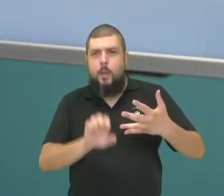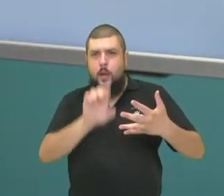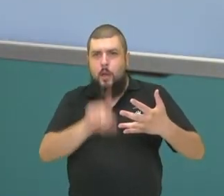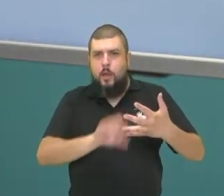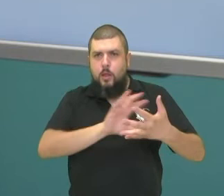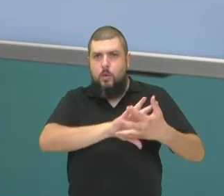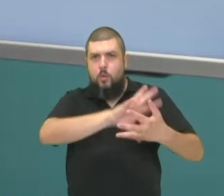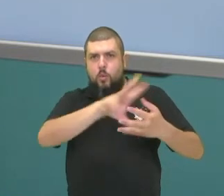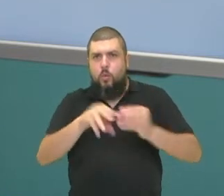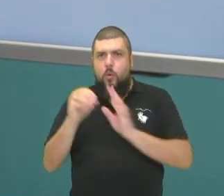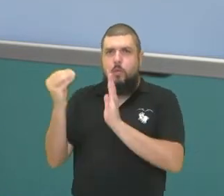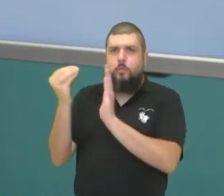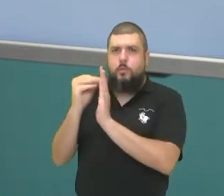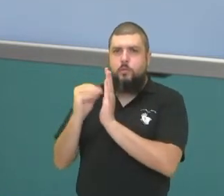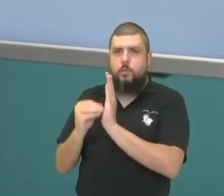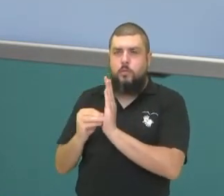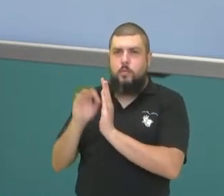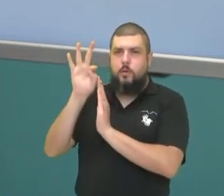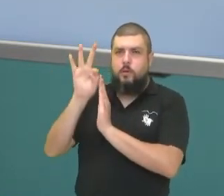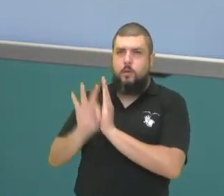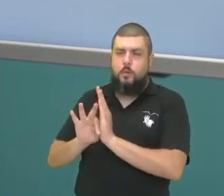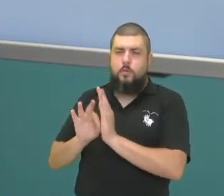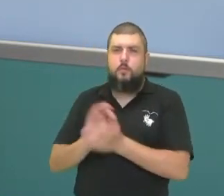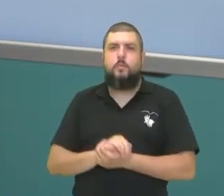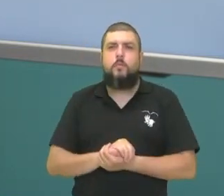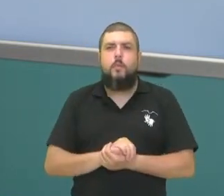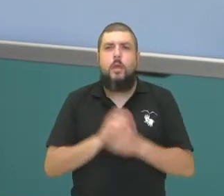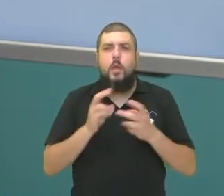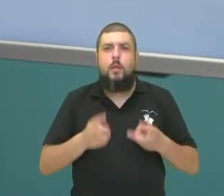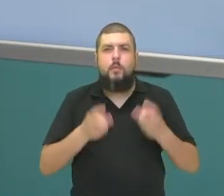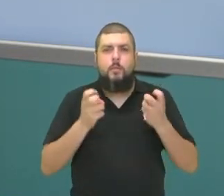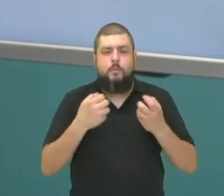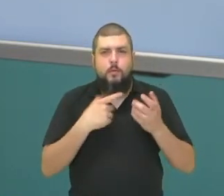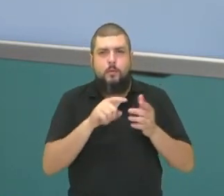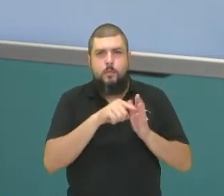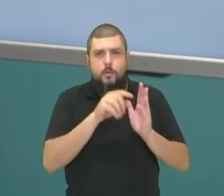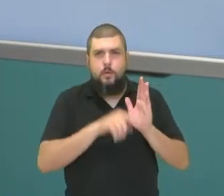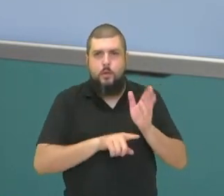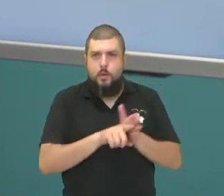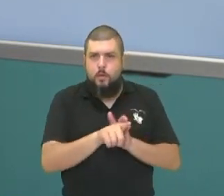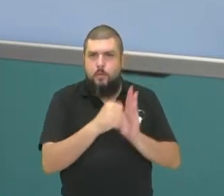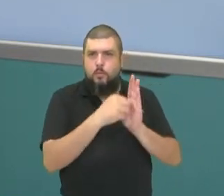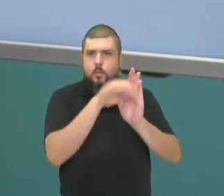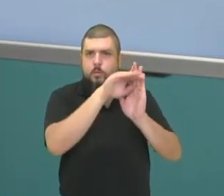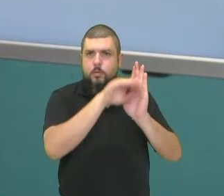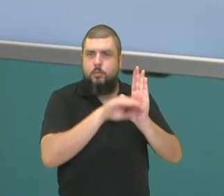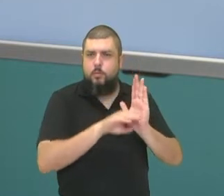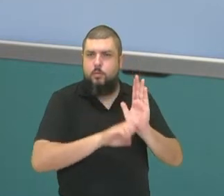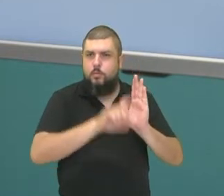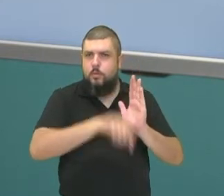prestar bem atenção, são perguntas realmente que trazem informações básicas de um fato acontecido.